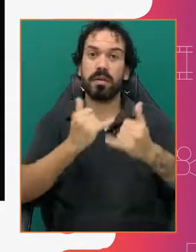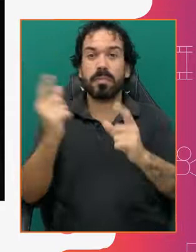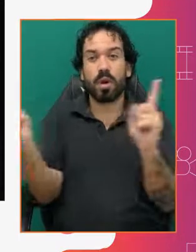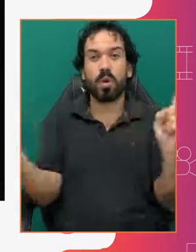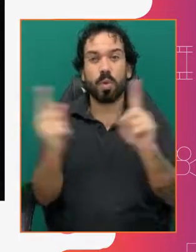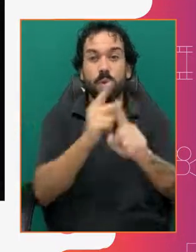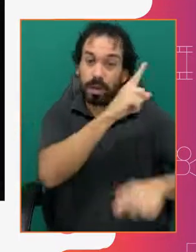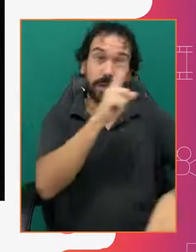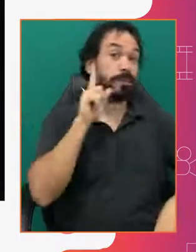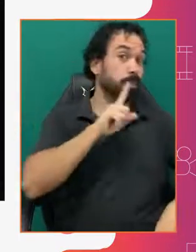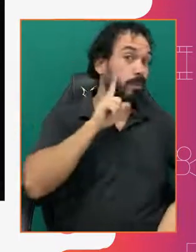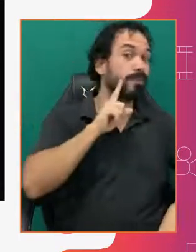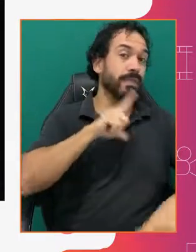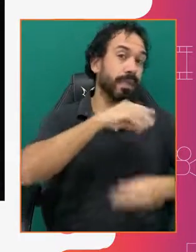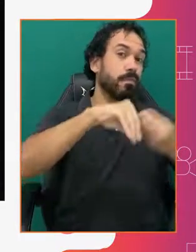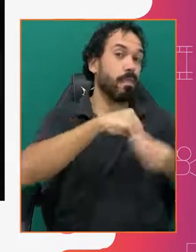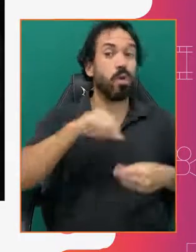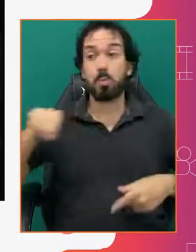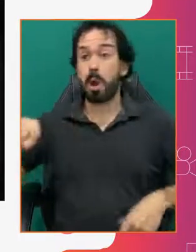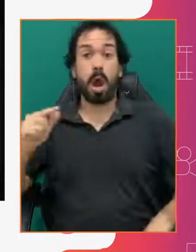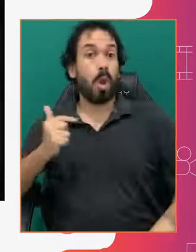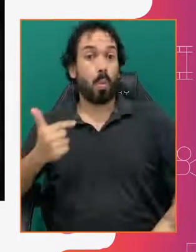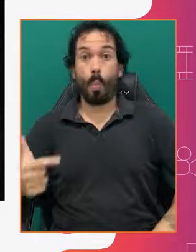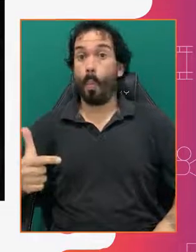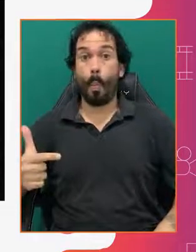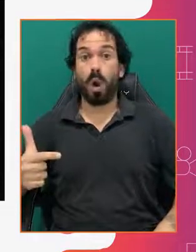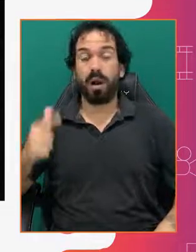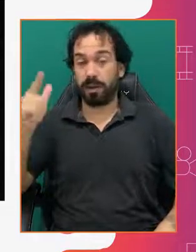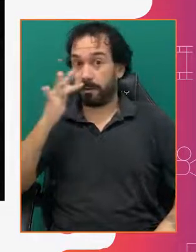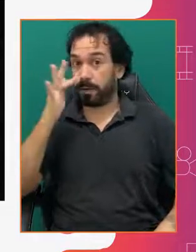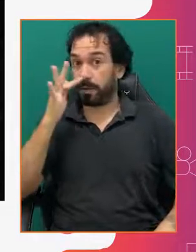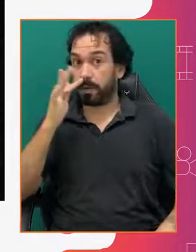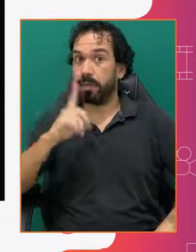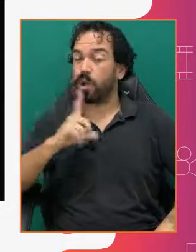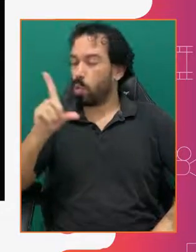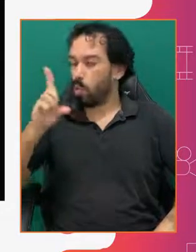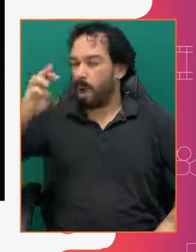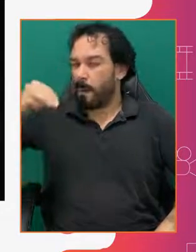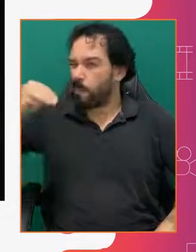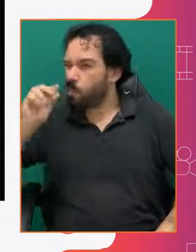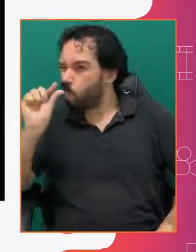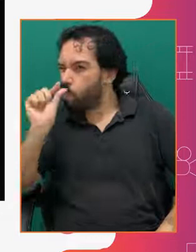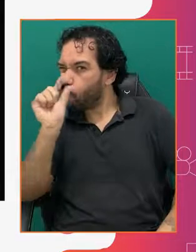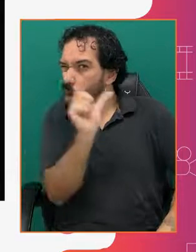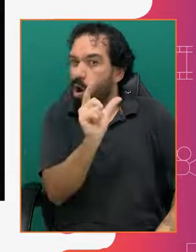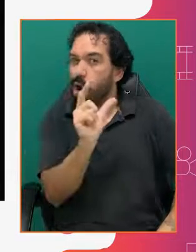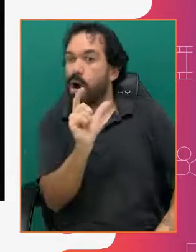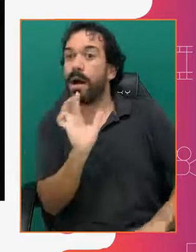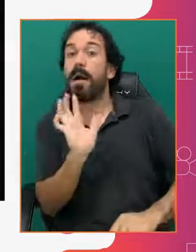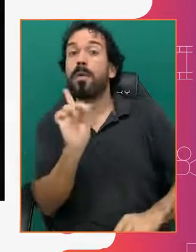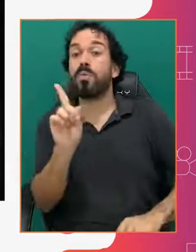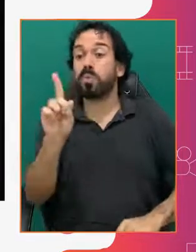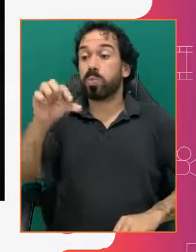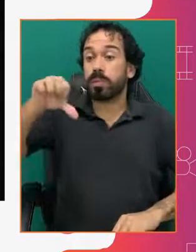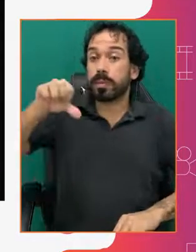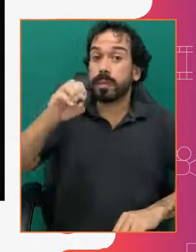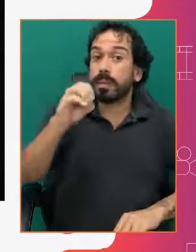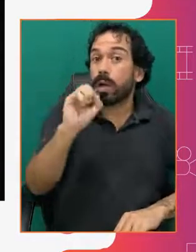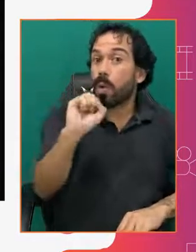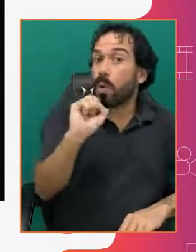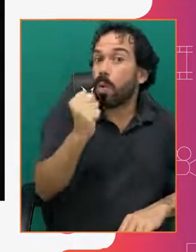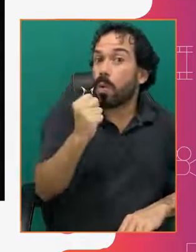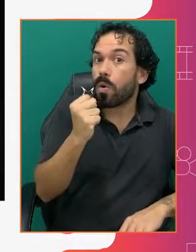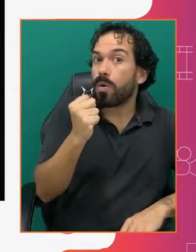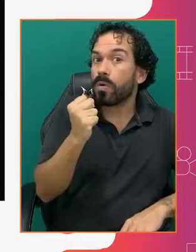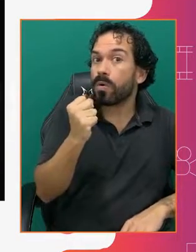curta norte-americano. Ele tem um pouco mais de 1 minuto e foi feito em